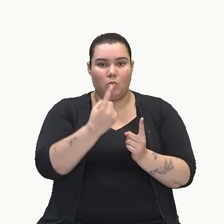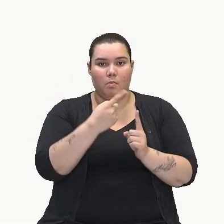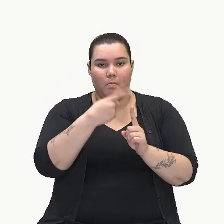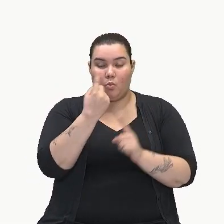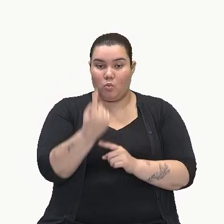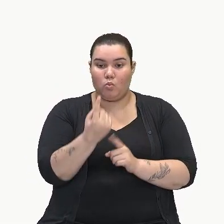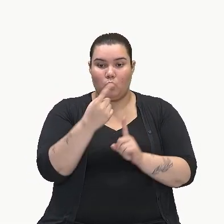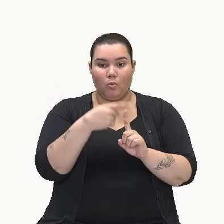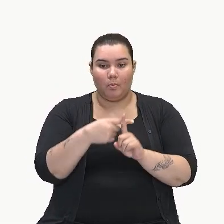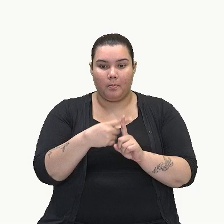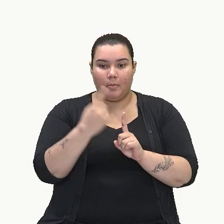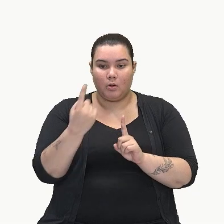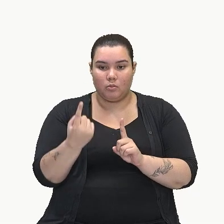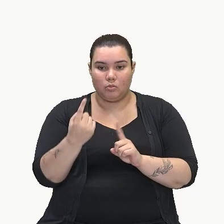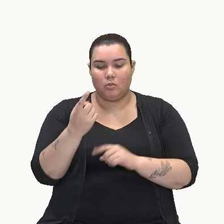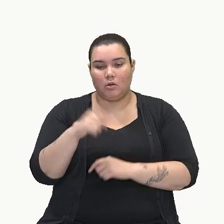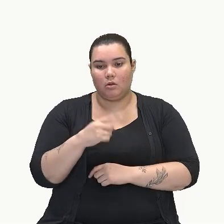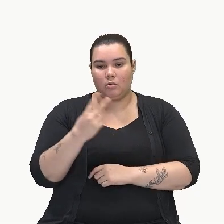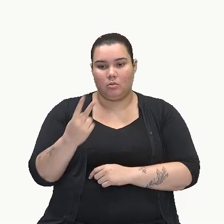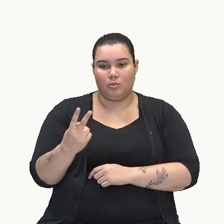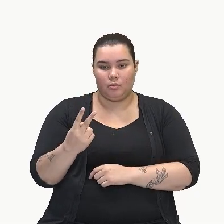2.